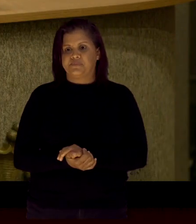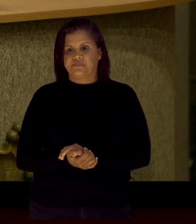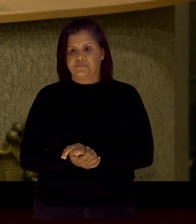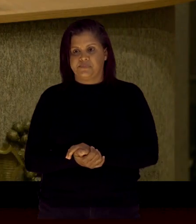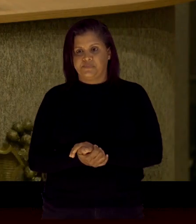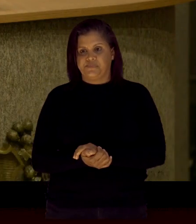Legenda Adriana